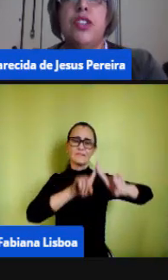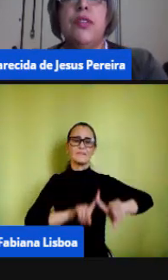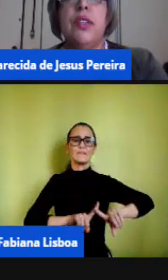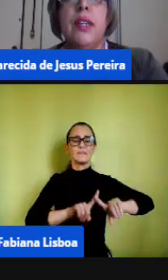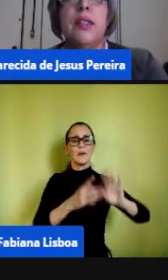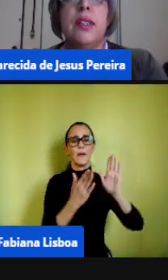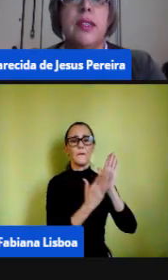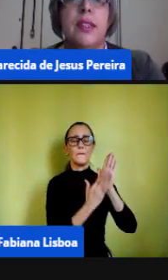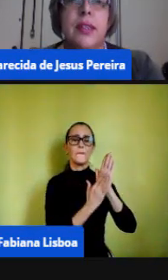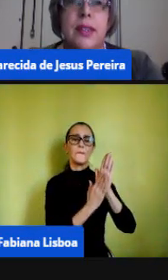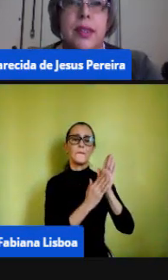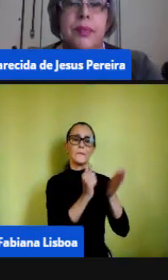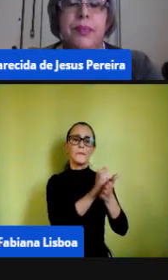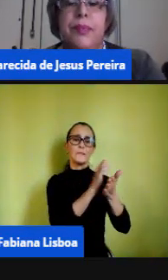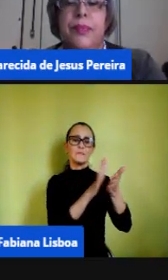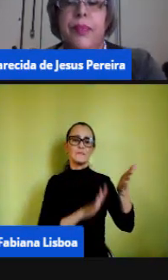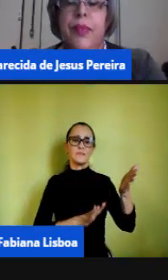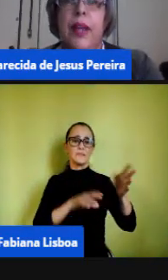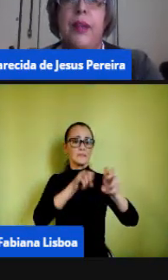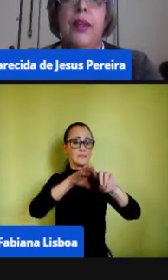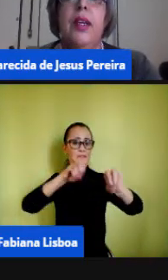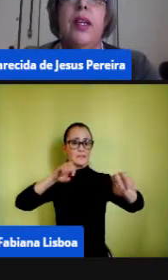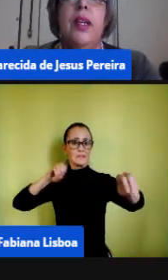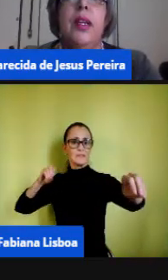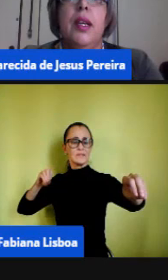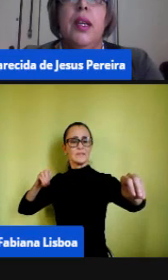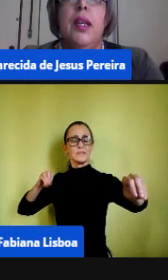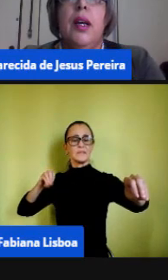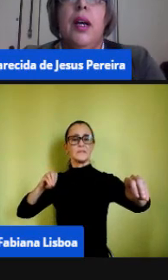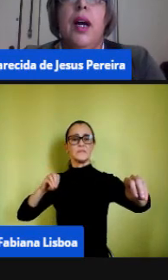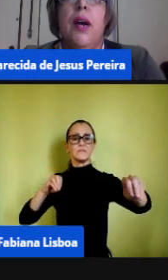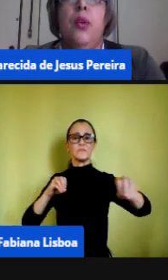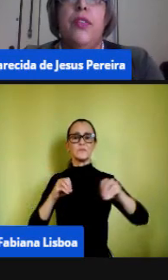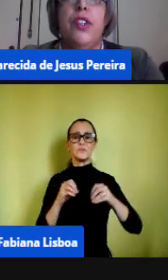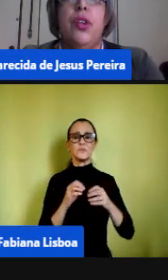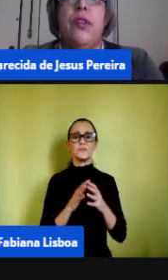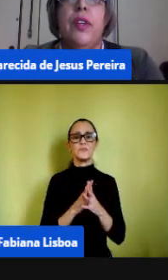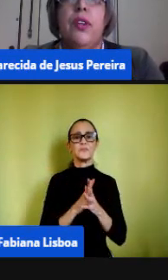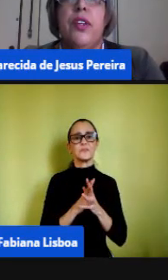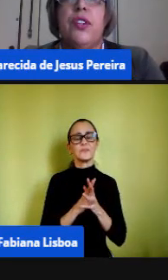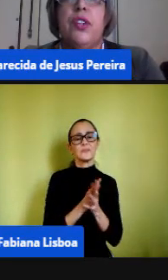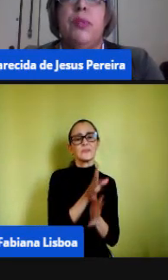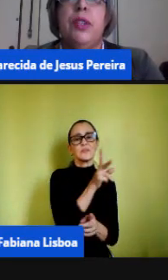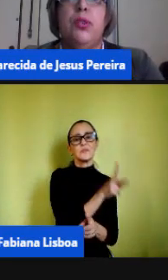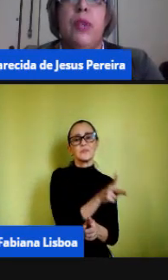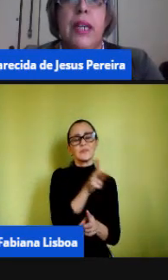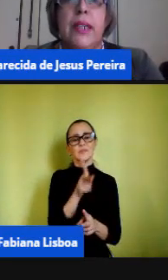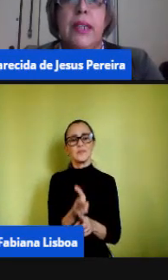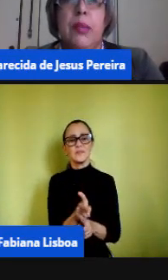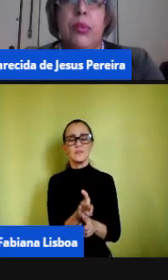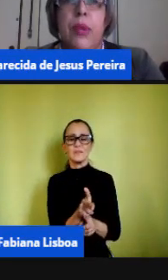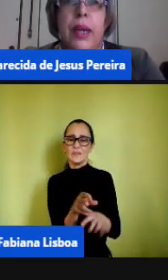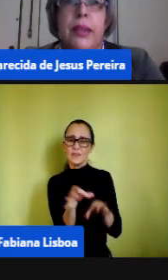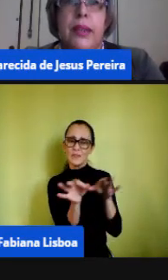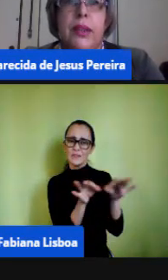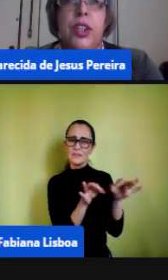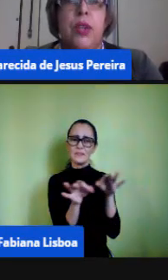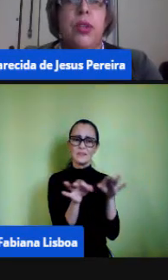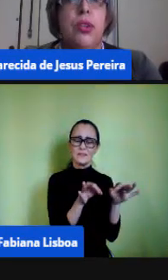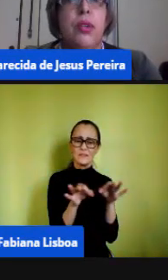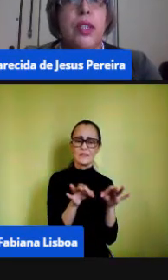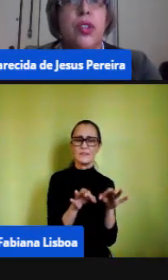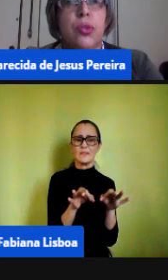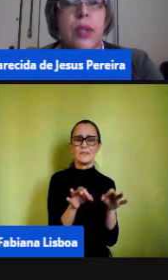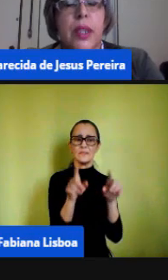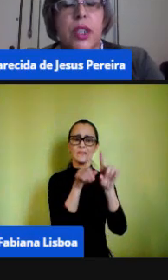vocês atividades à distância, tá? O professor vai confeccionar uma toalha da tabuada de